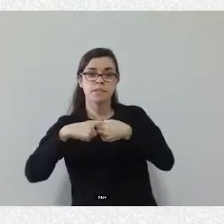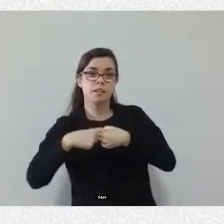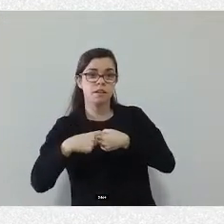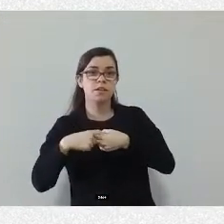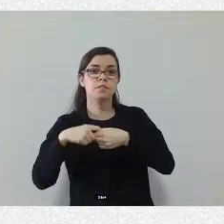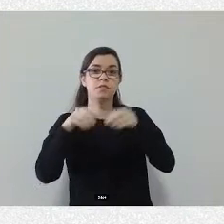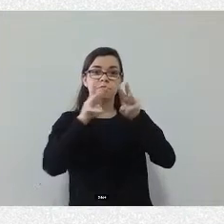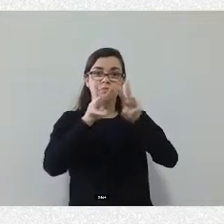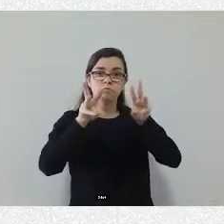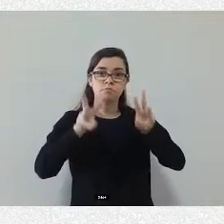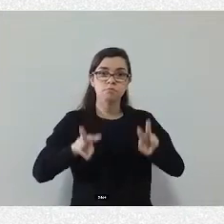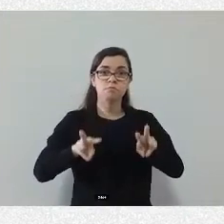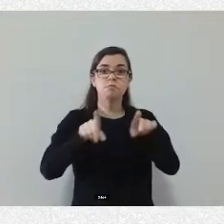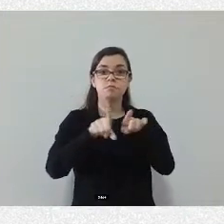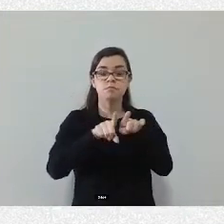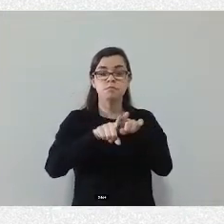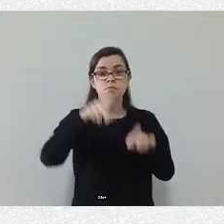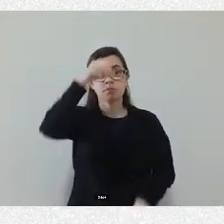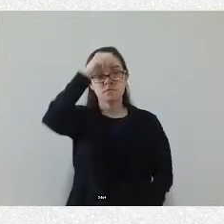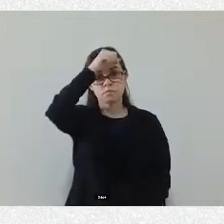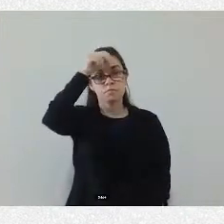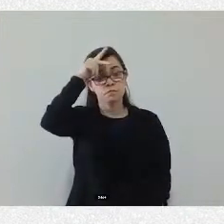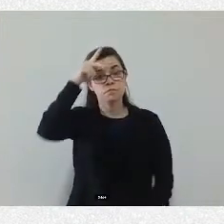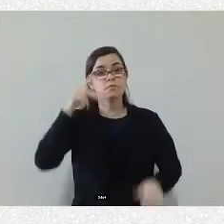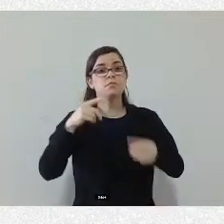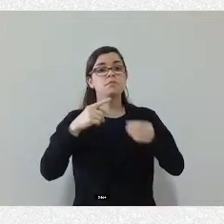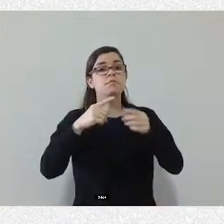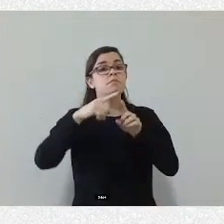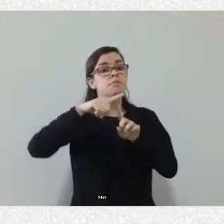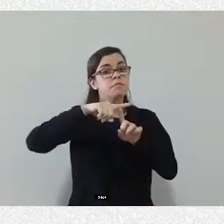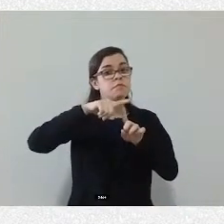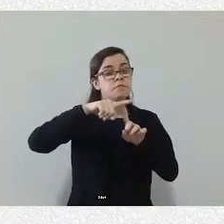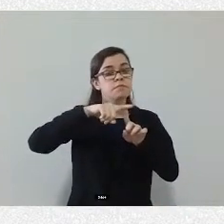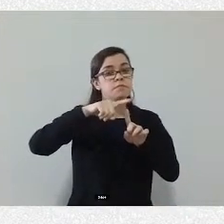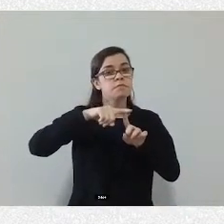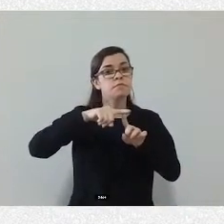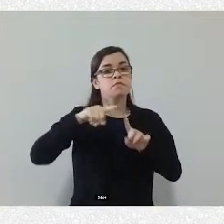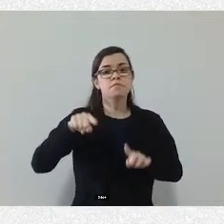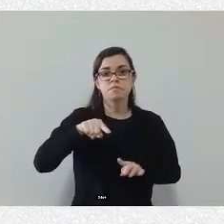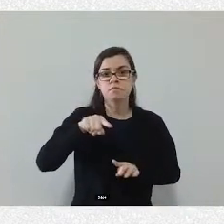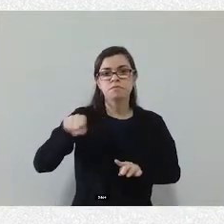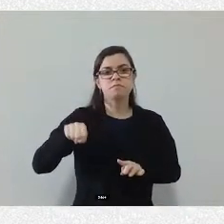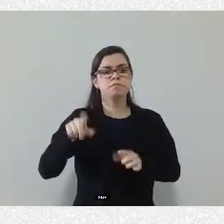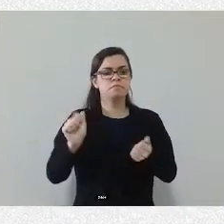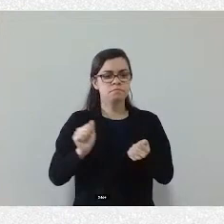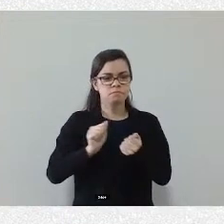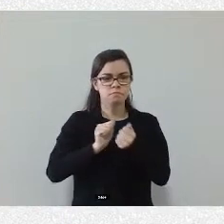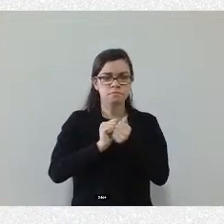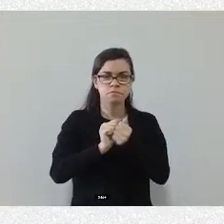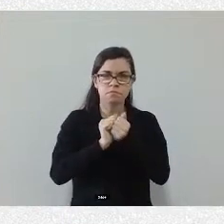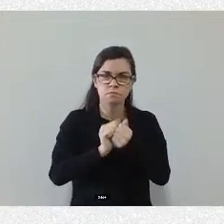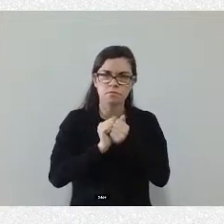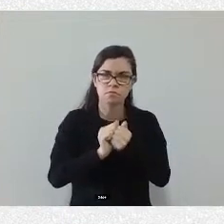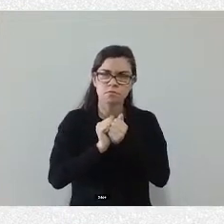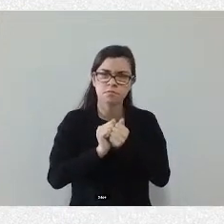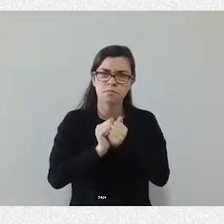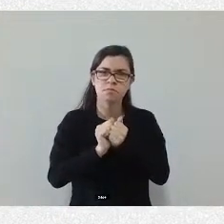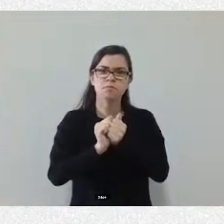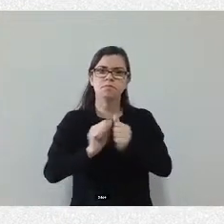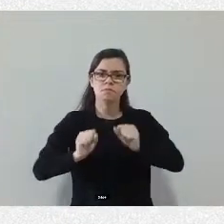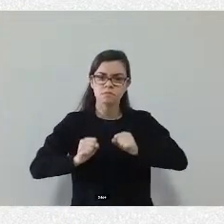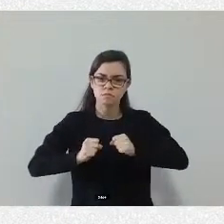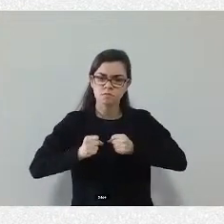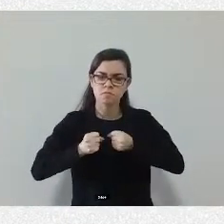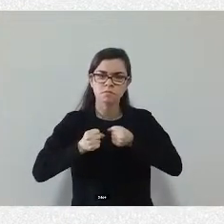Paraná e a Prefeitura Municipal de Toledo, grandes aliados, e nós vamos caminhar juntos, lado a lado, rumo a